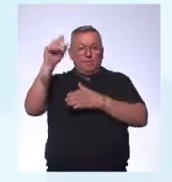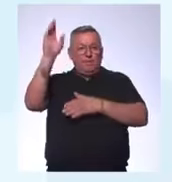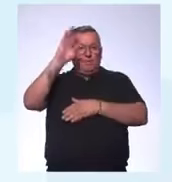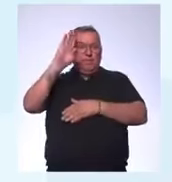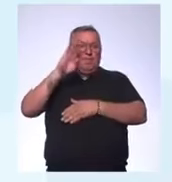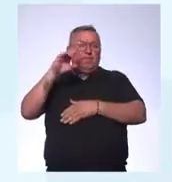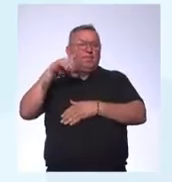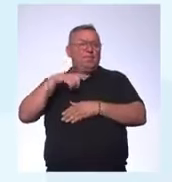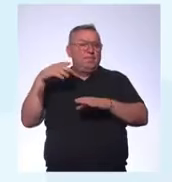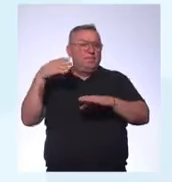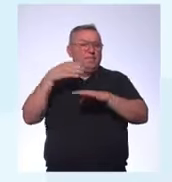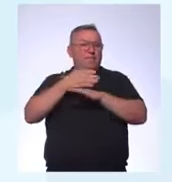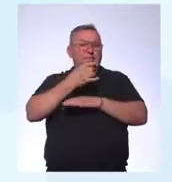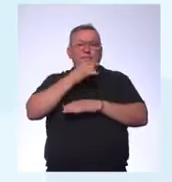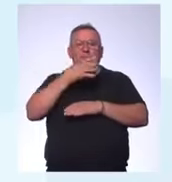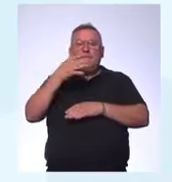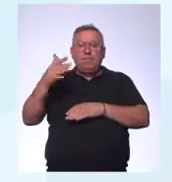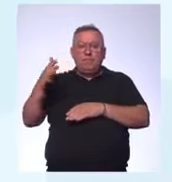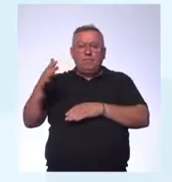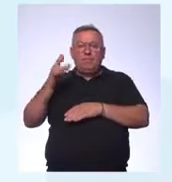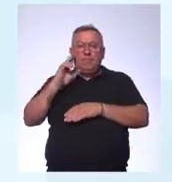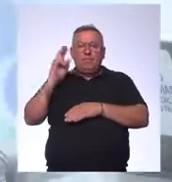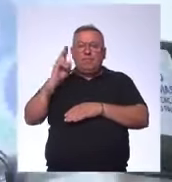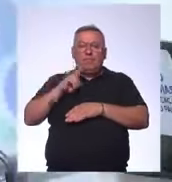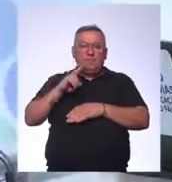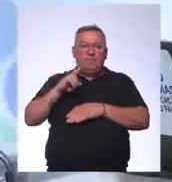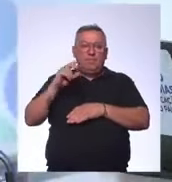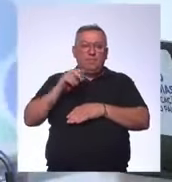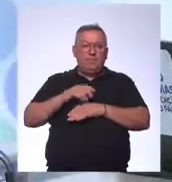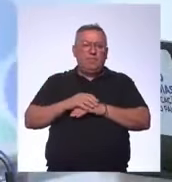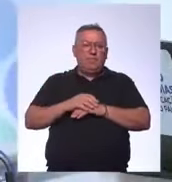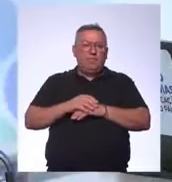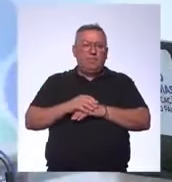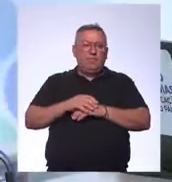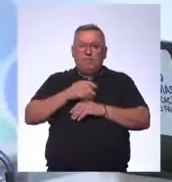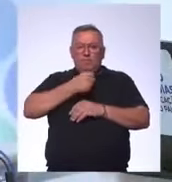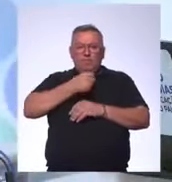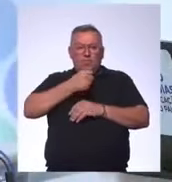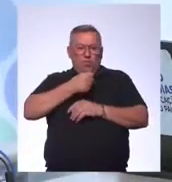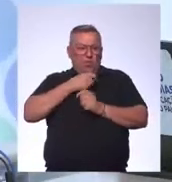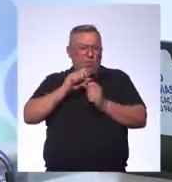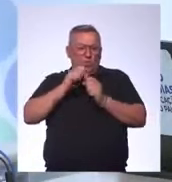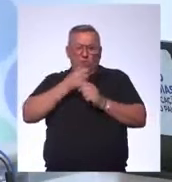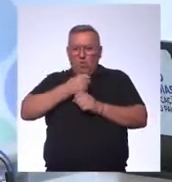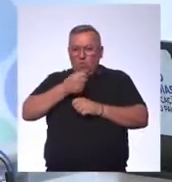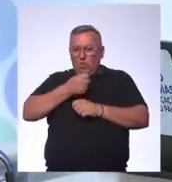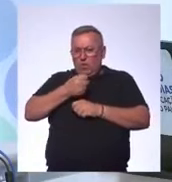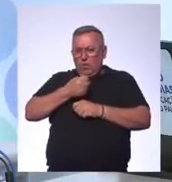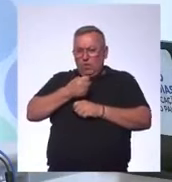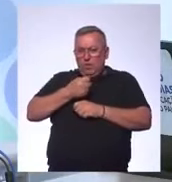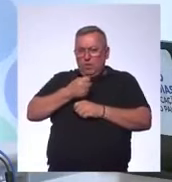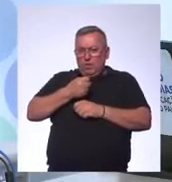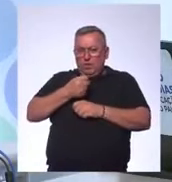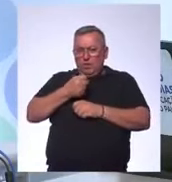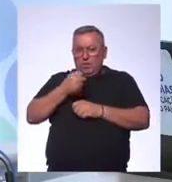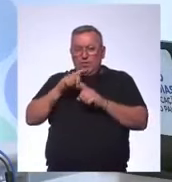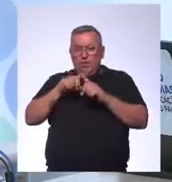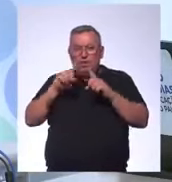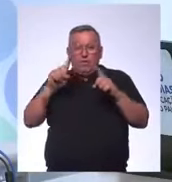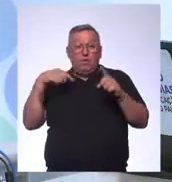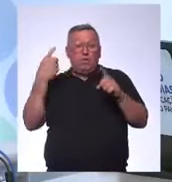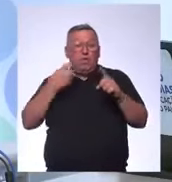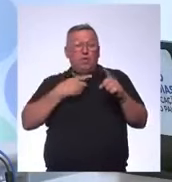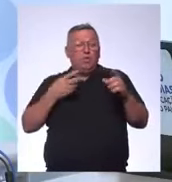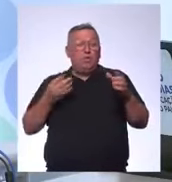brasileiros que foram à praia, né, pegou-se uma, como se fosse uma entrevista, fizeram a entrevista de uma, pegou-se a fala de uma, mas nós